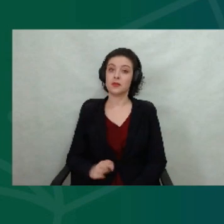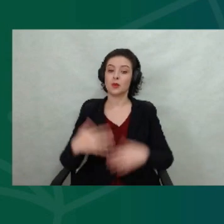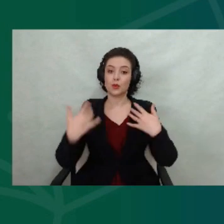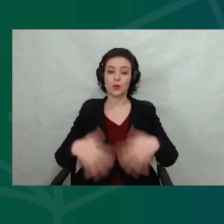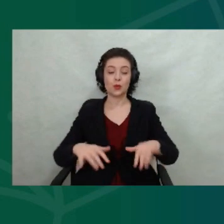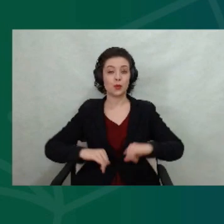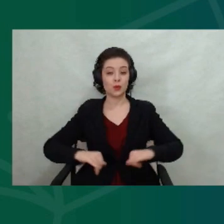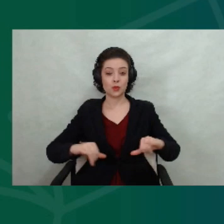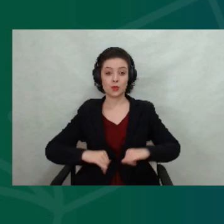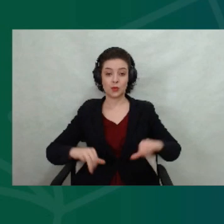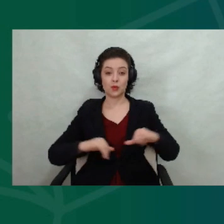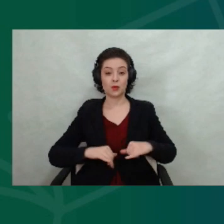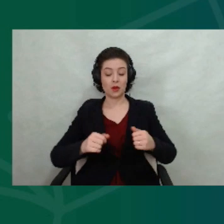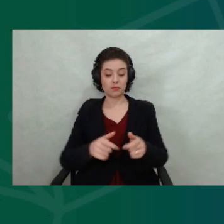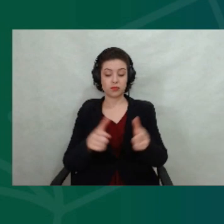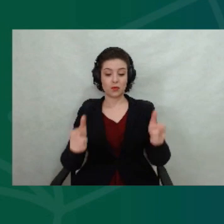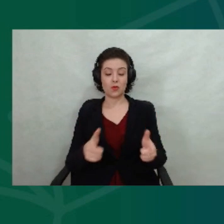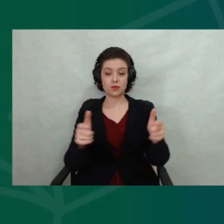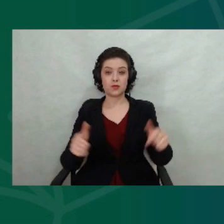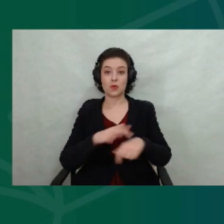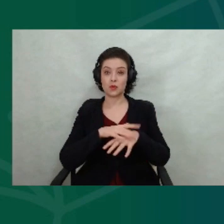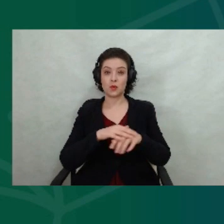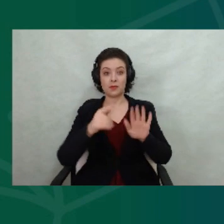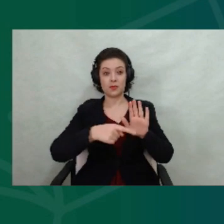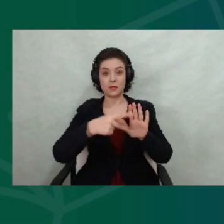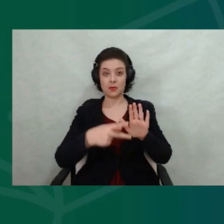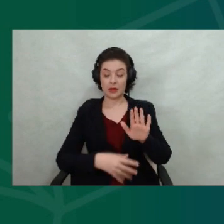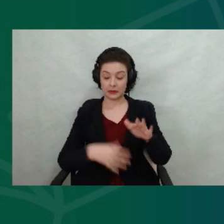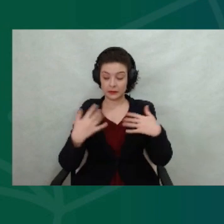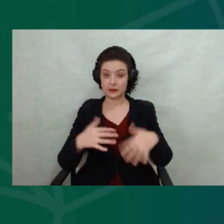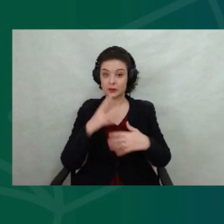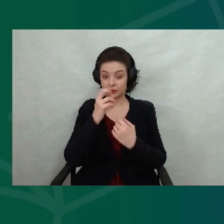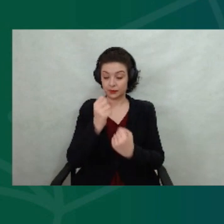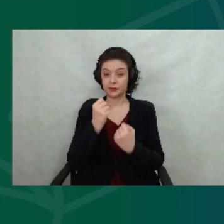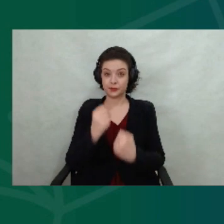acometido da doença de uma forma muito intensa. Próxima.